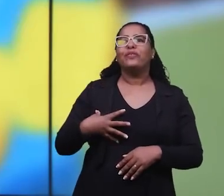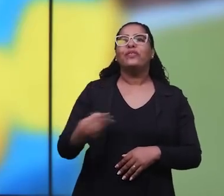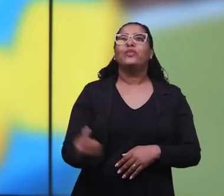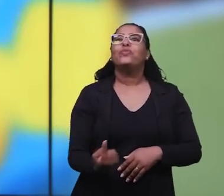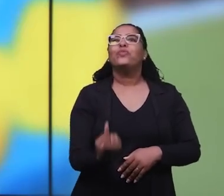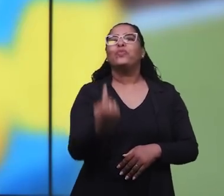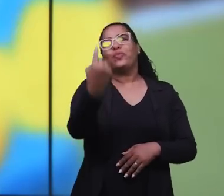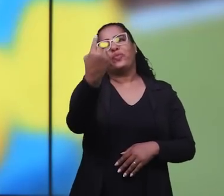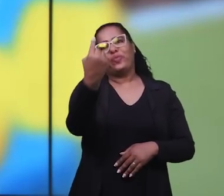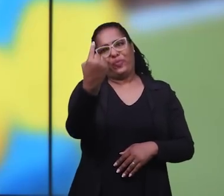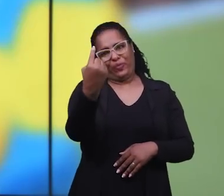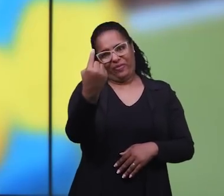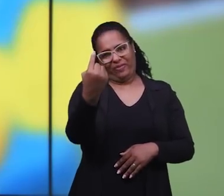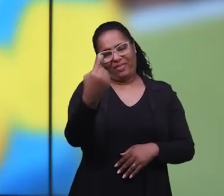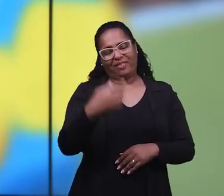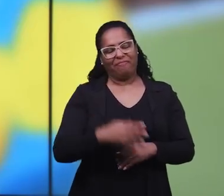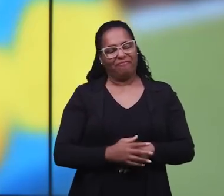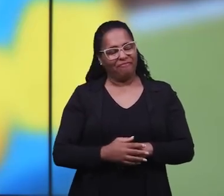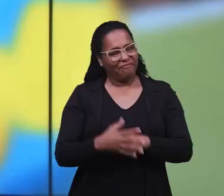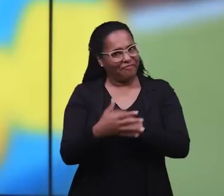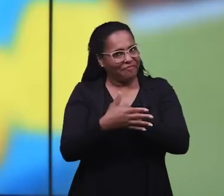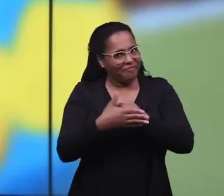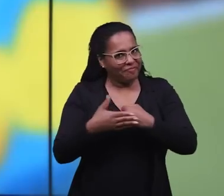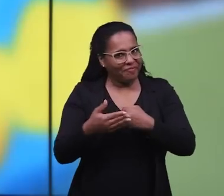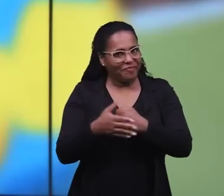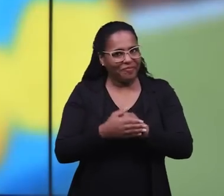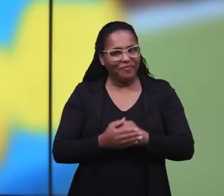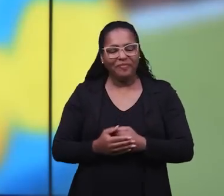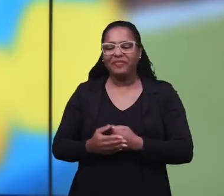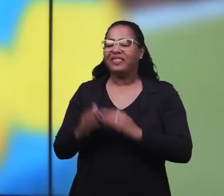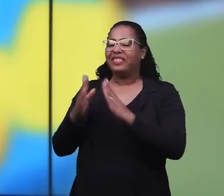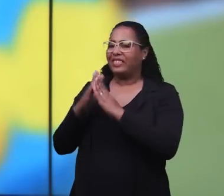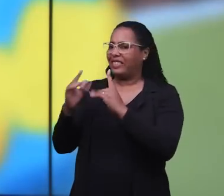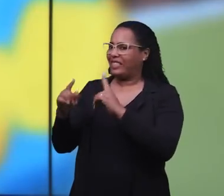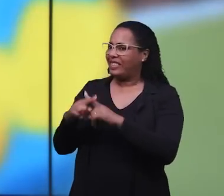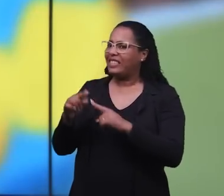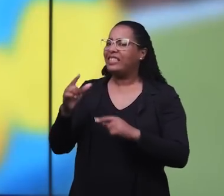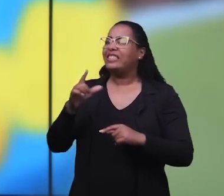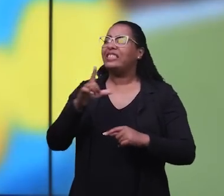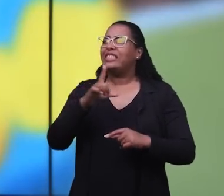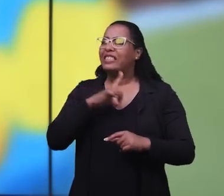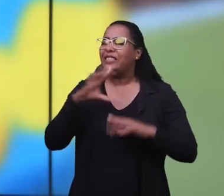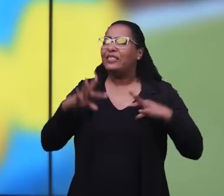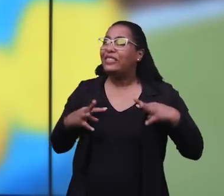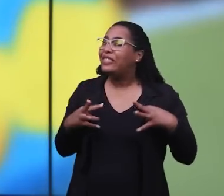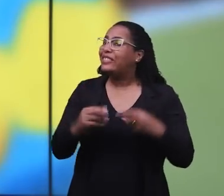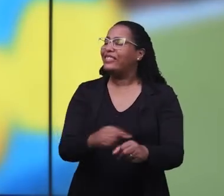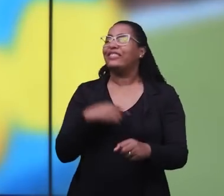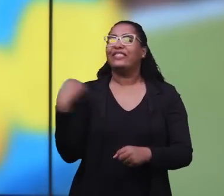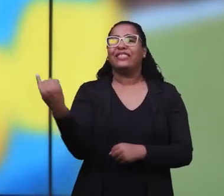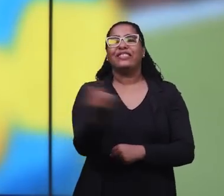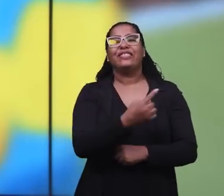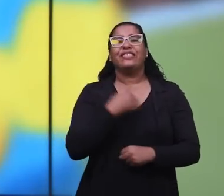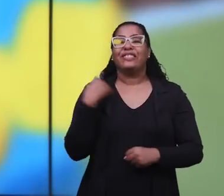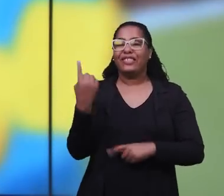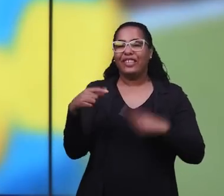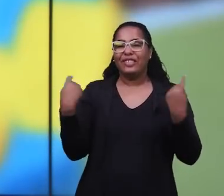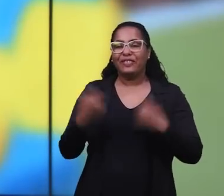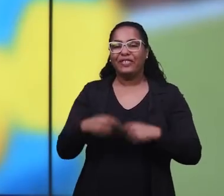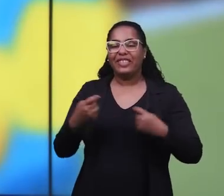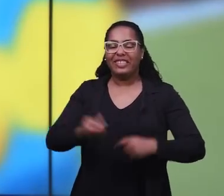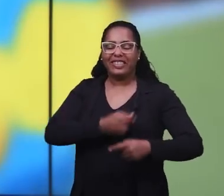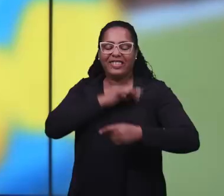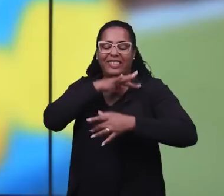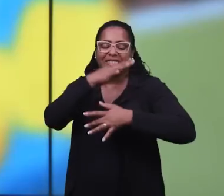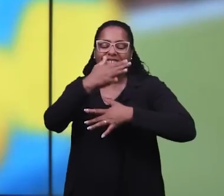único filho. Queridos, na casa do Pai temos tudo o que precisamos para preencher o